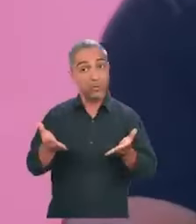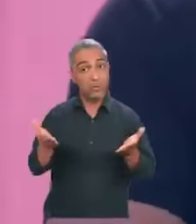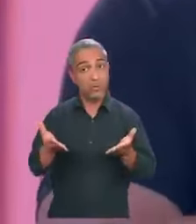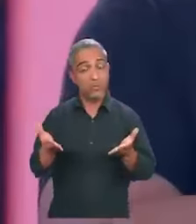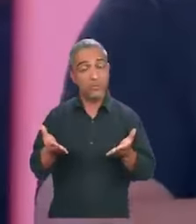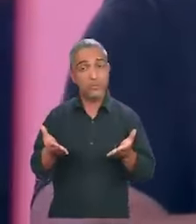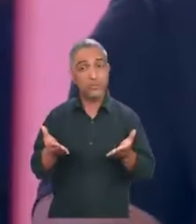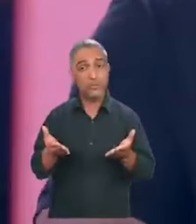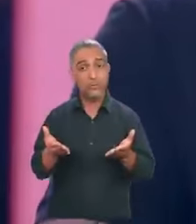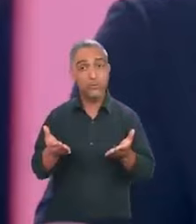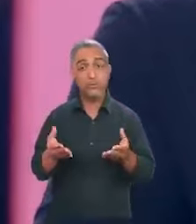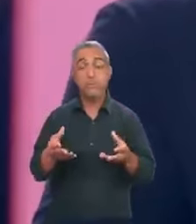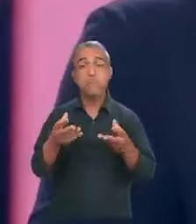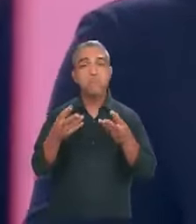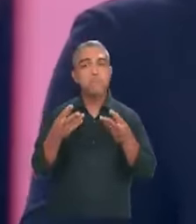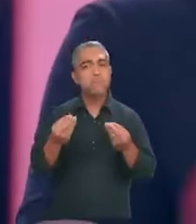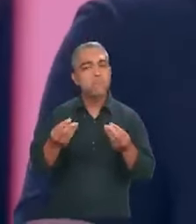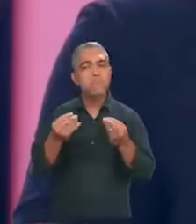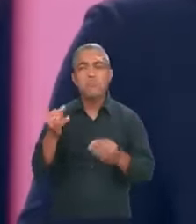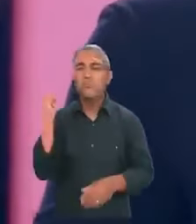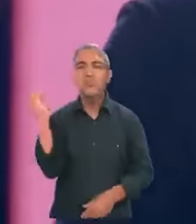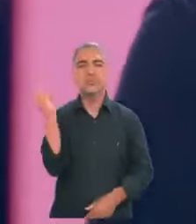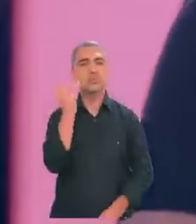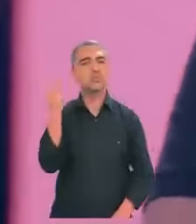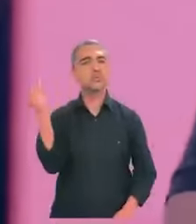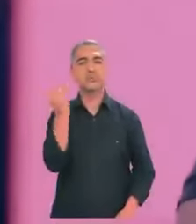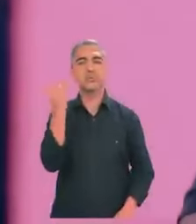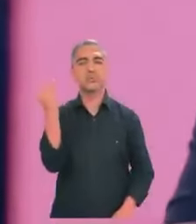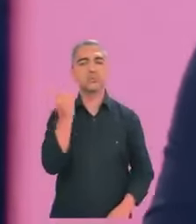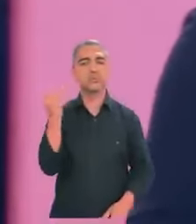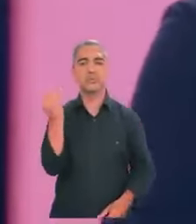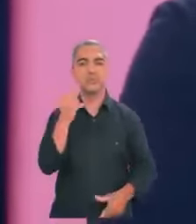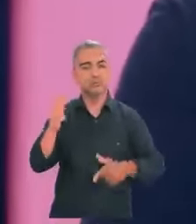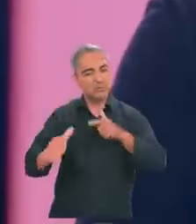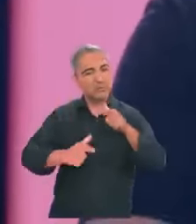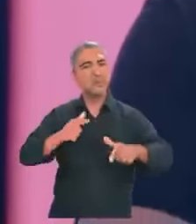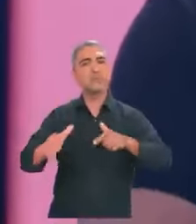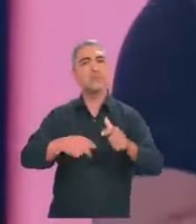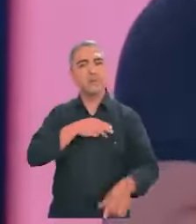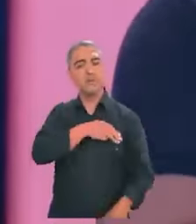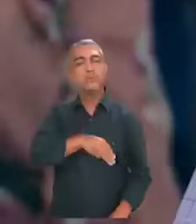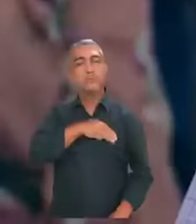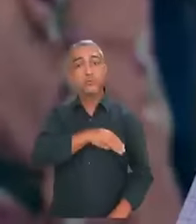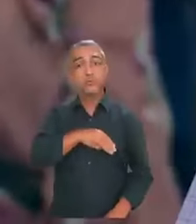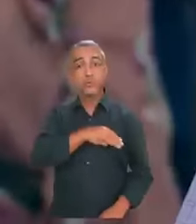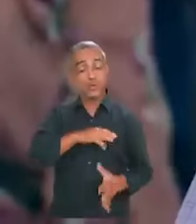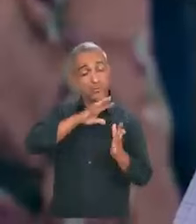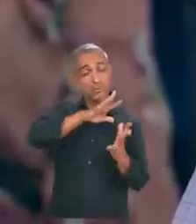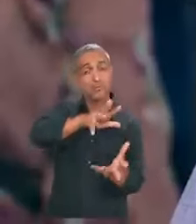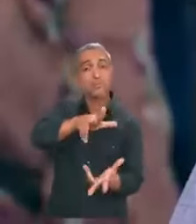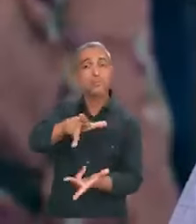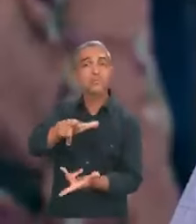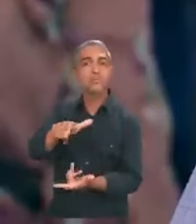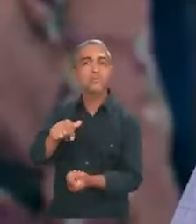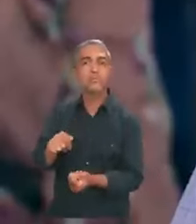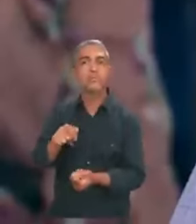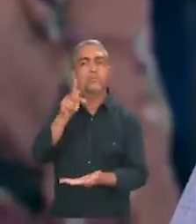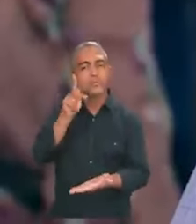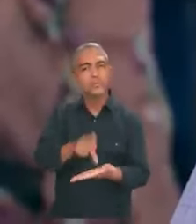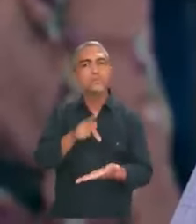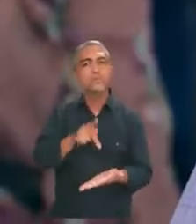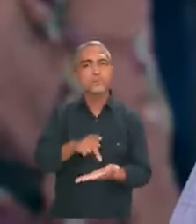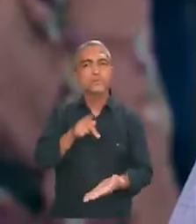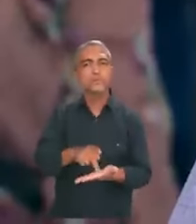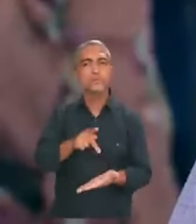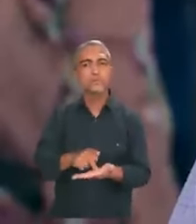aí um dos grandes movimentos missionários dentro né do movimento missionário Mundial é aquilo tá realmente tomando uma